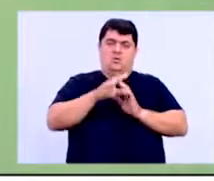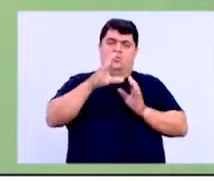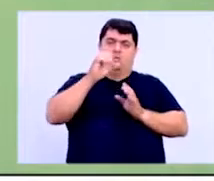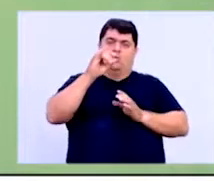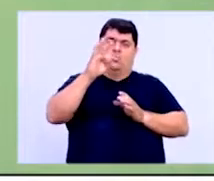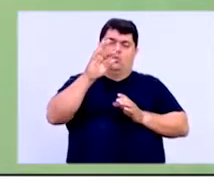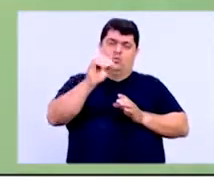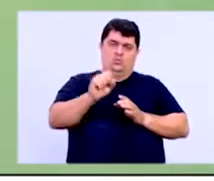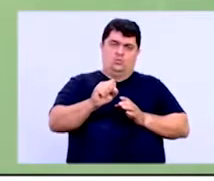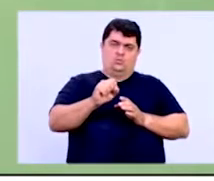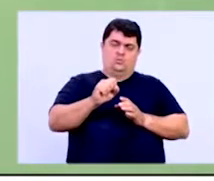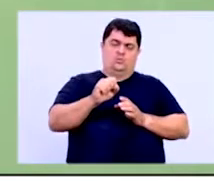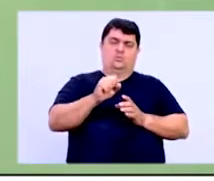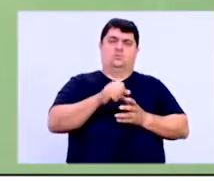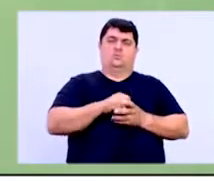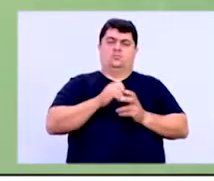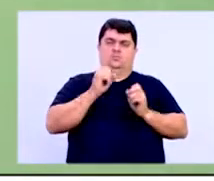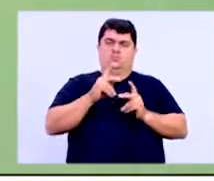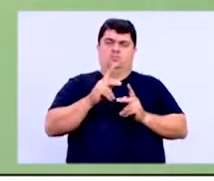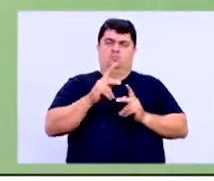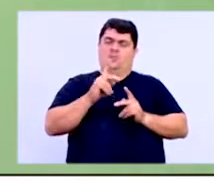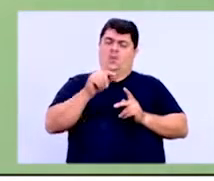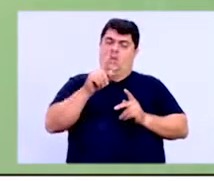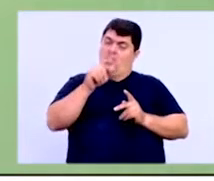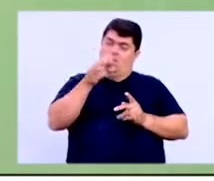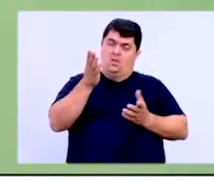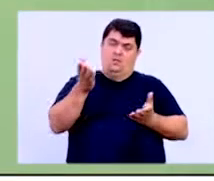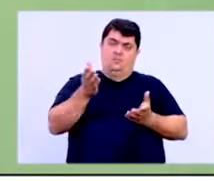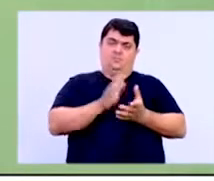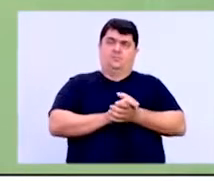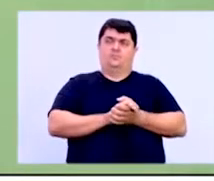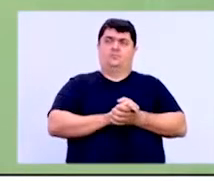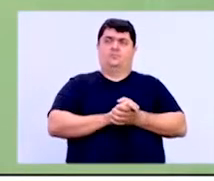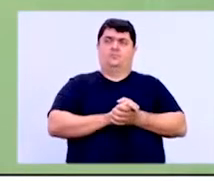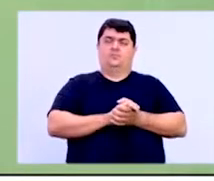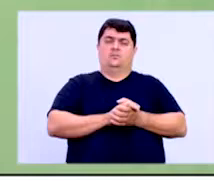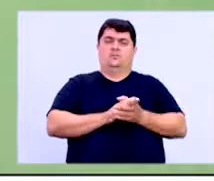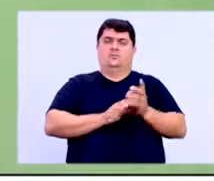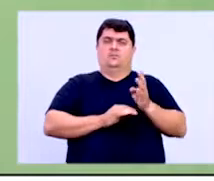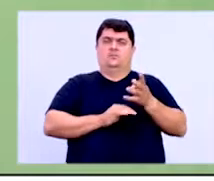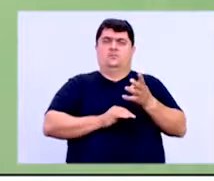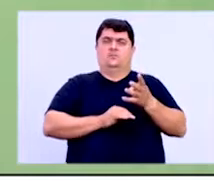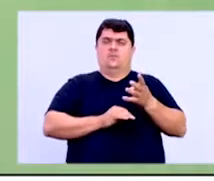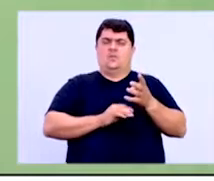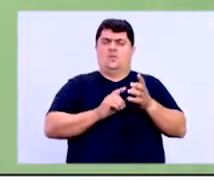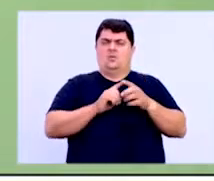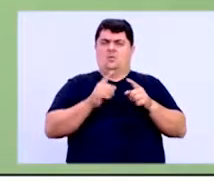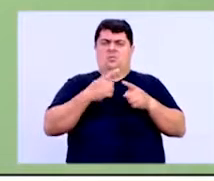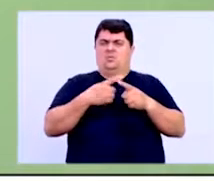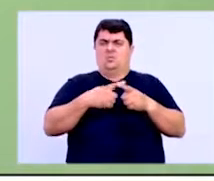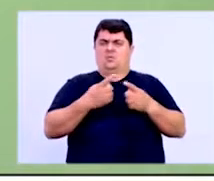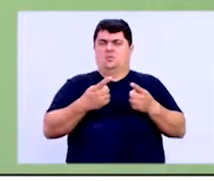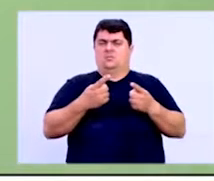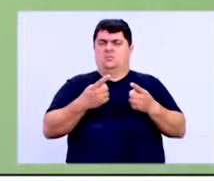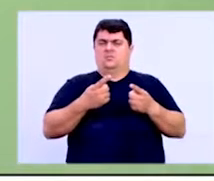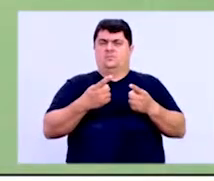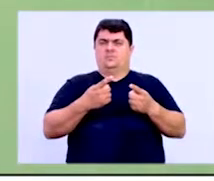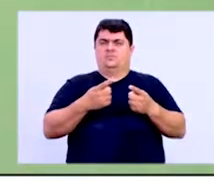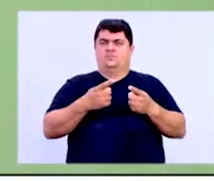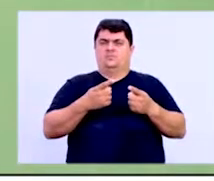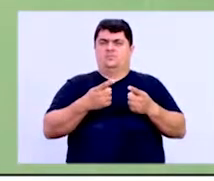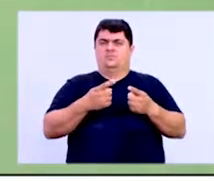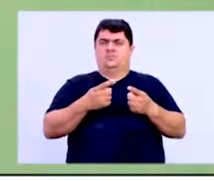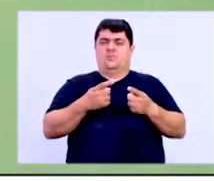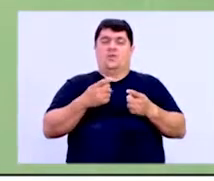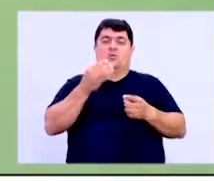custos na produção do produto, certo? É isso aí, gente. E sobrou R$4. Mas para que eu quero saber isso? Então vamos comparar com o produto